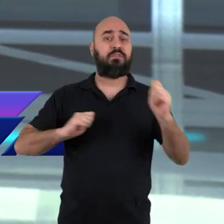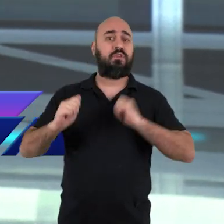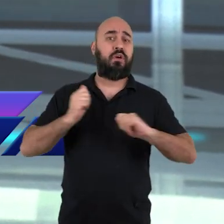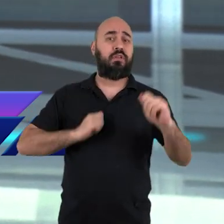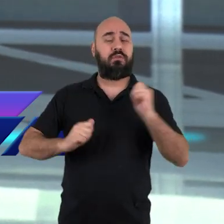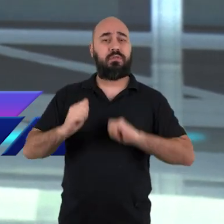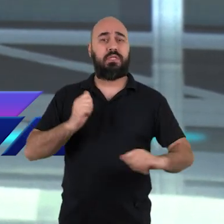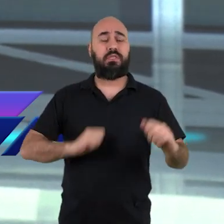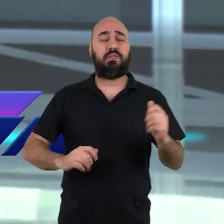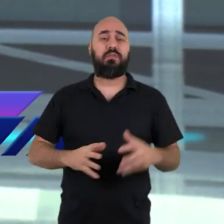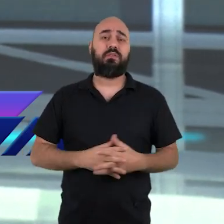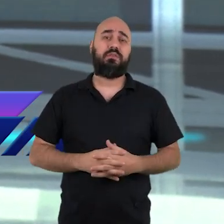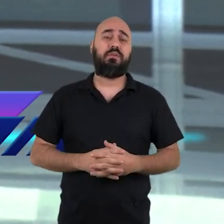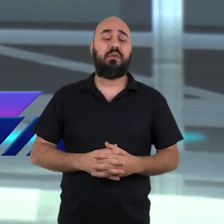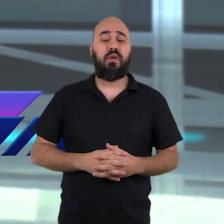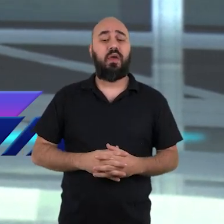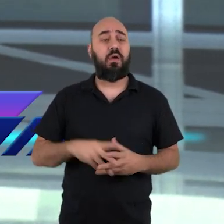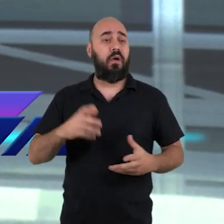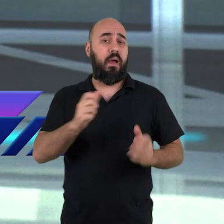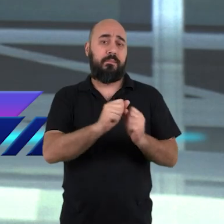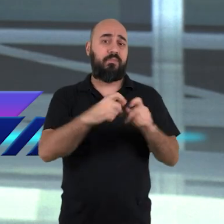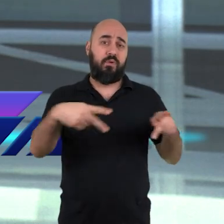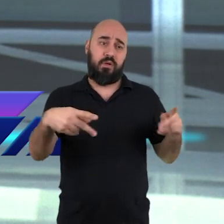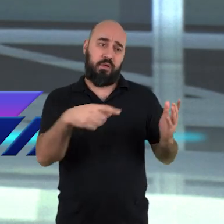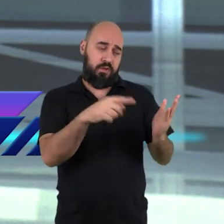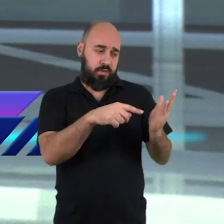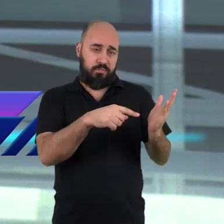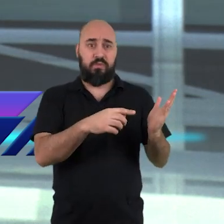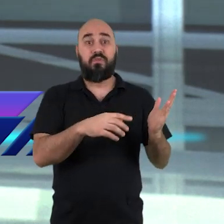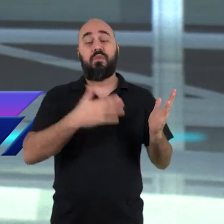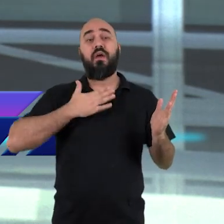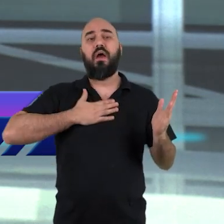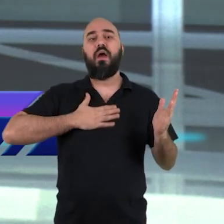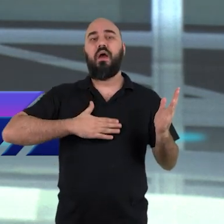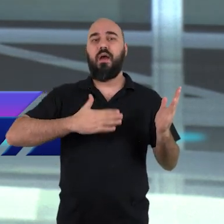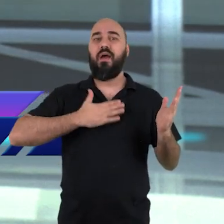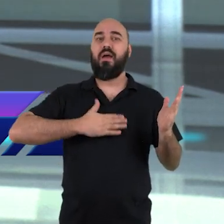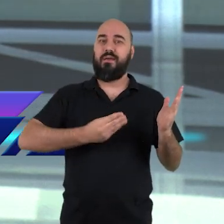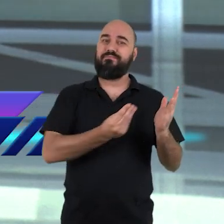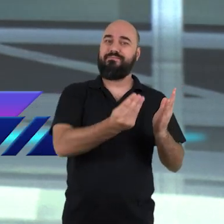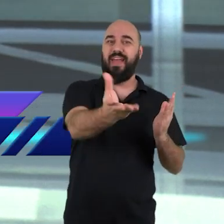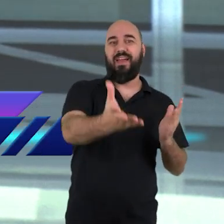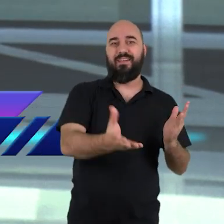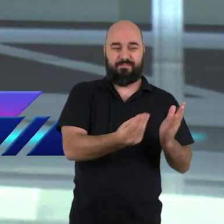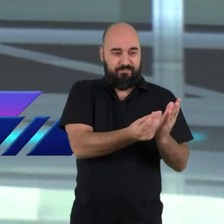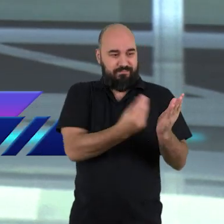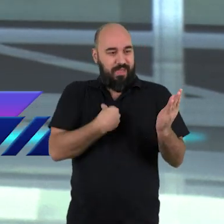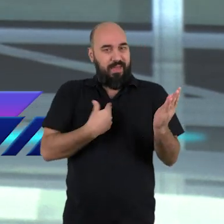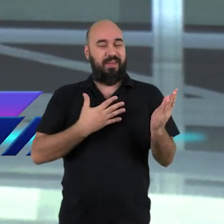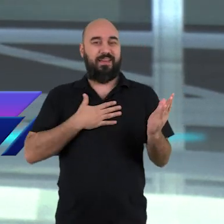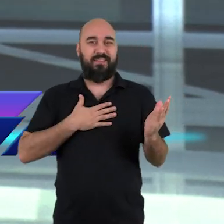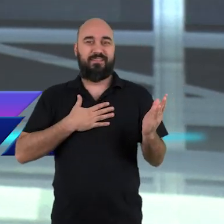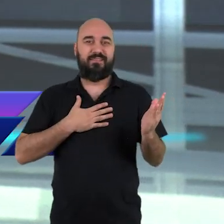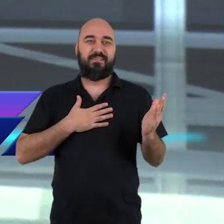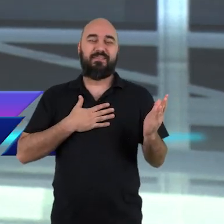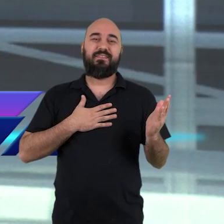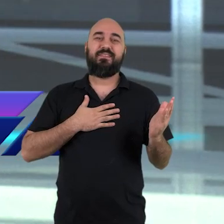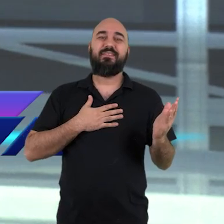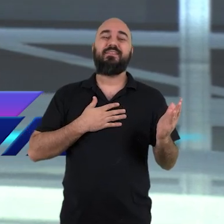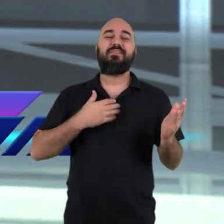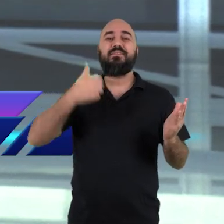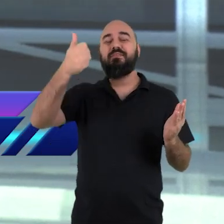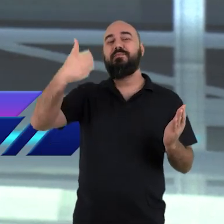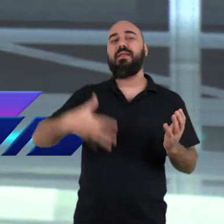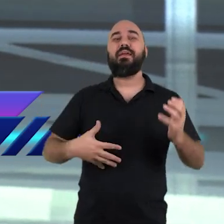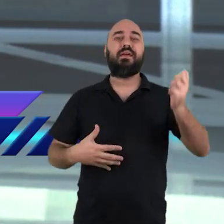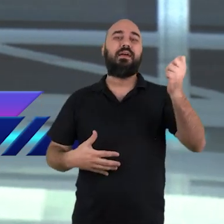se preocupam com aquilo que vai vir, o livro do Apocalipse acalma o coração, dizendo que as